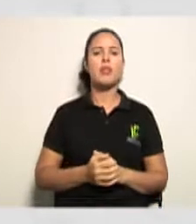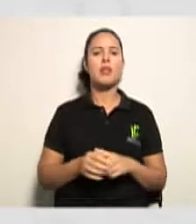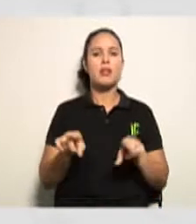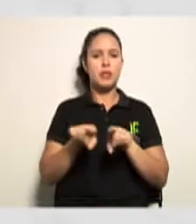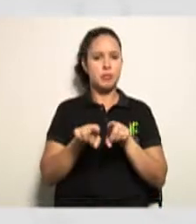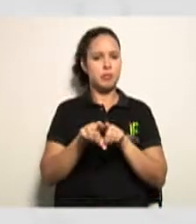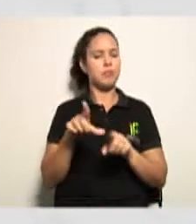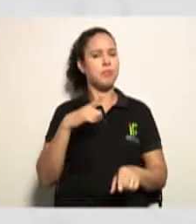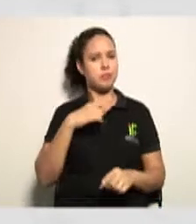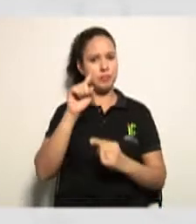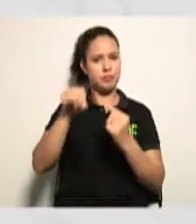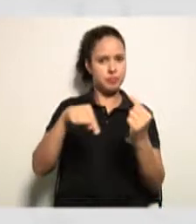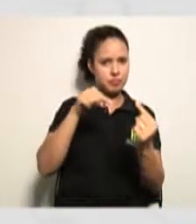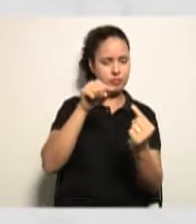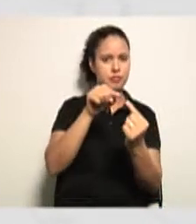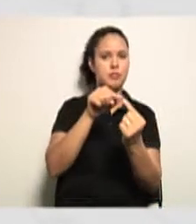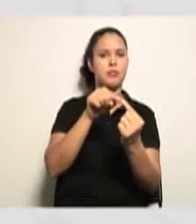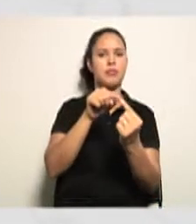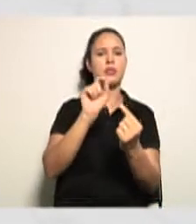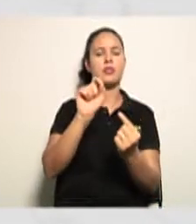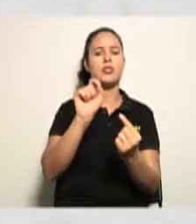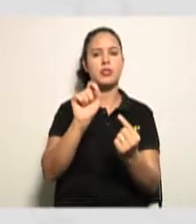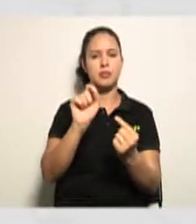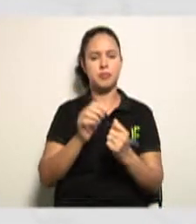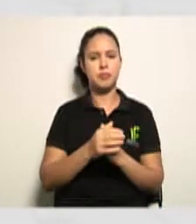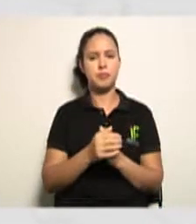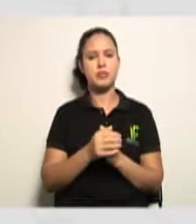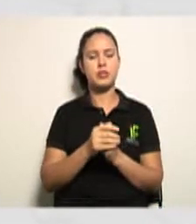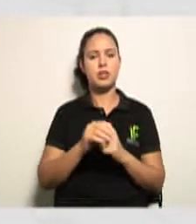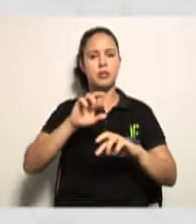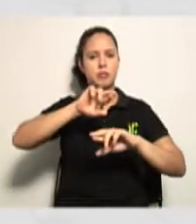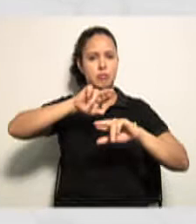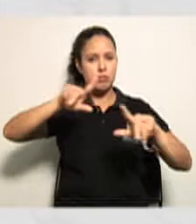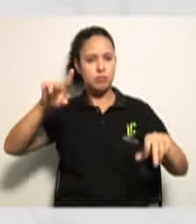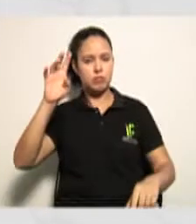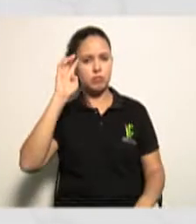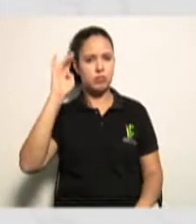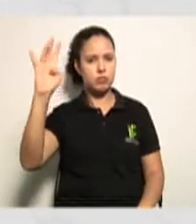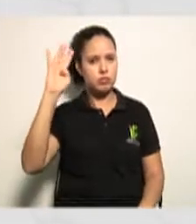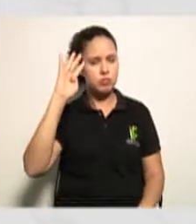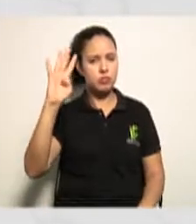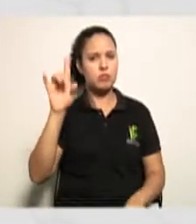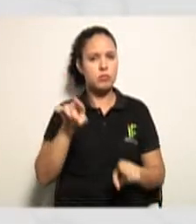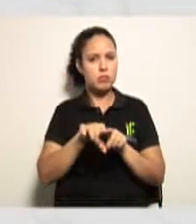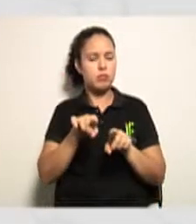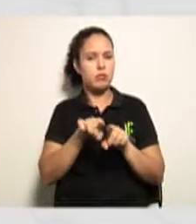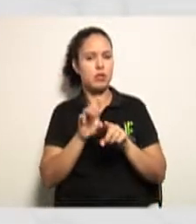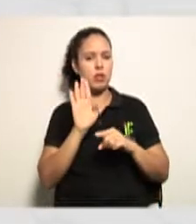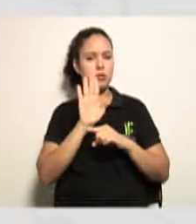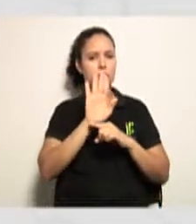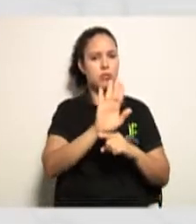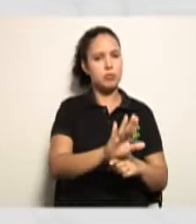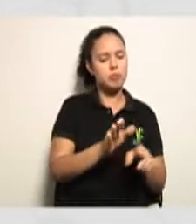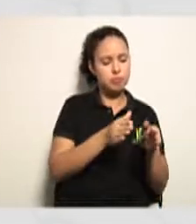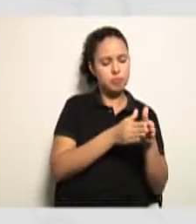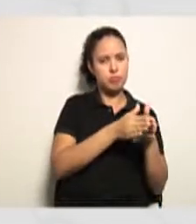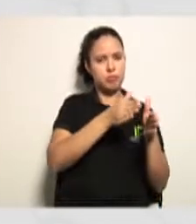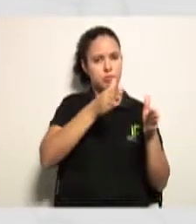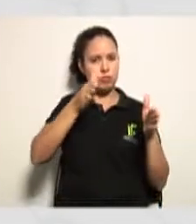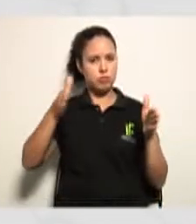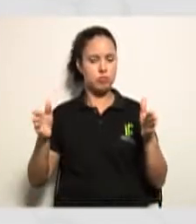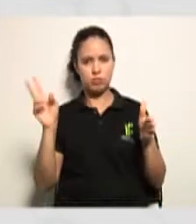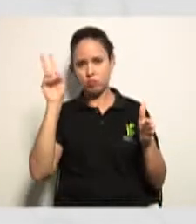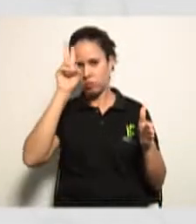alguns objetivos da nossa teleaula. Diferenciar as teorias e as suas contribuições durante o período